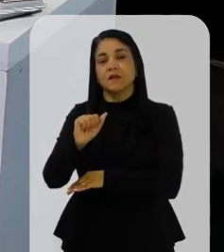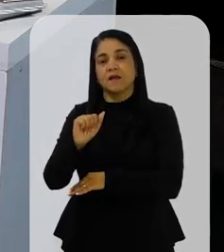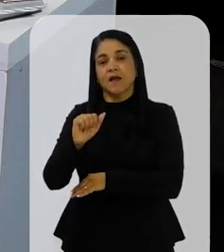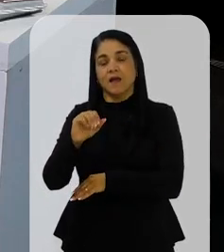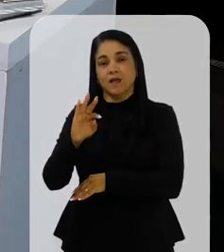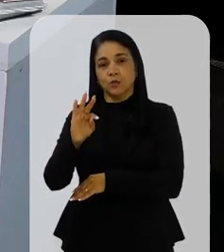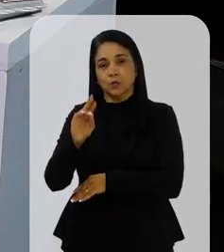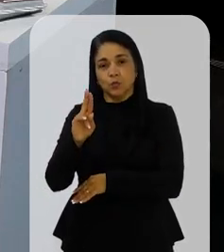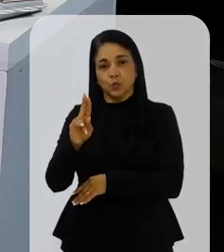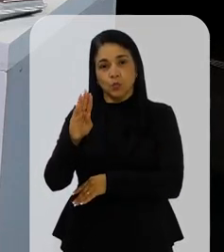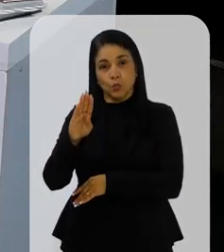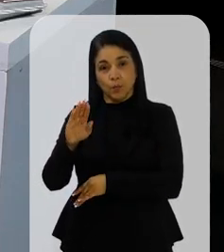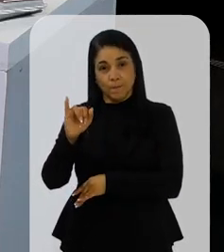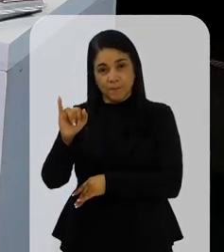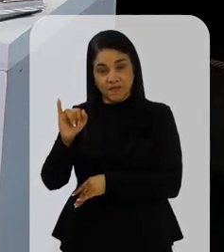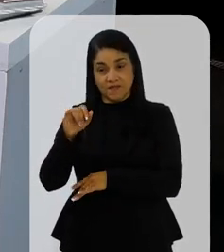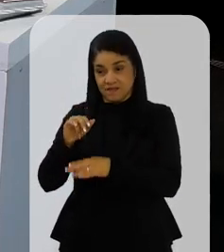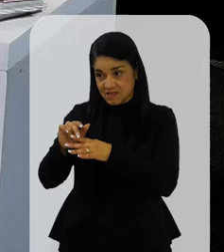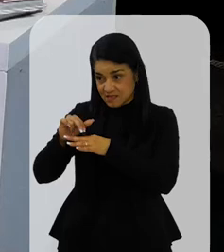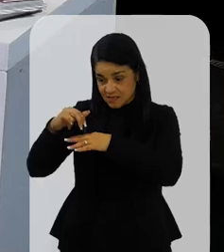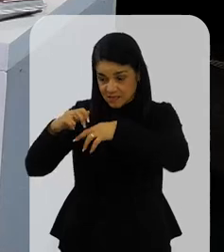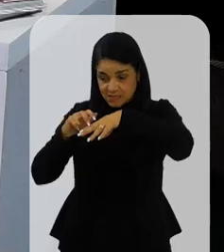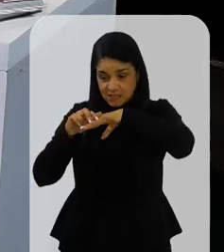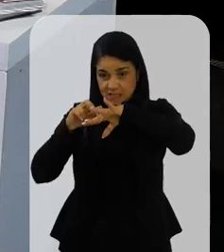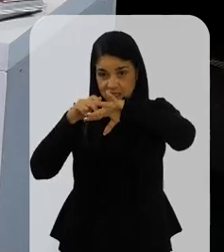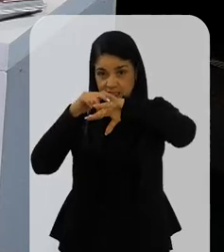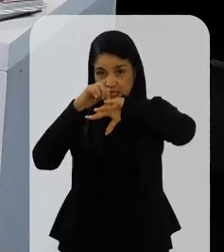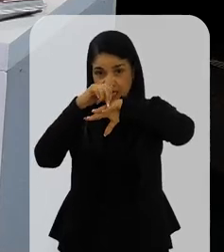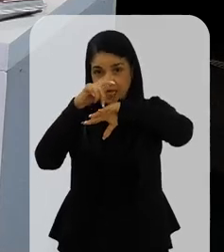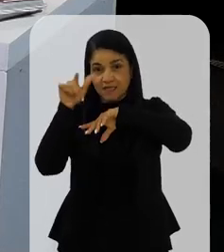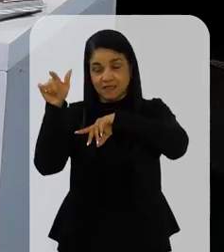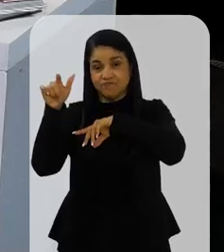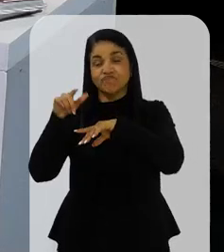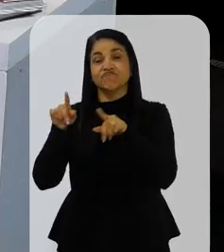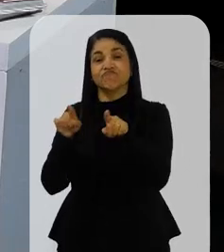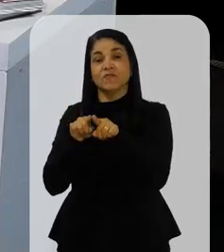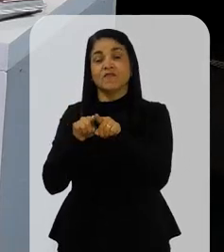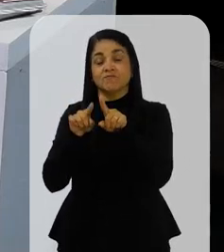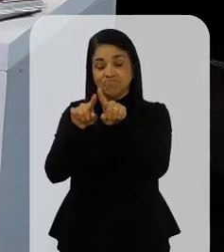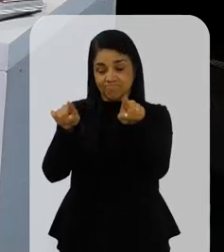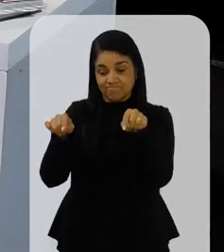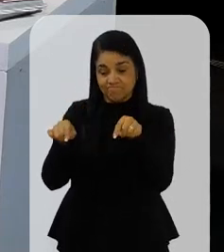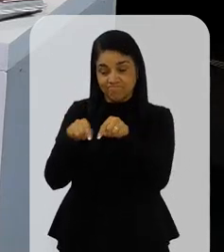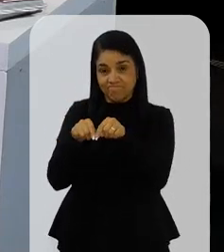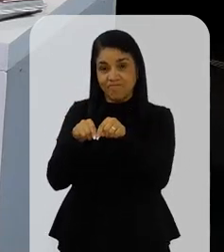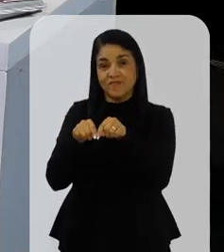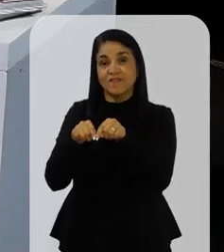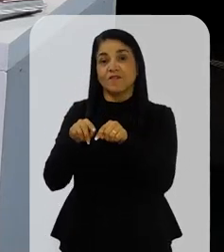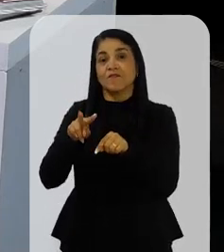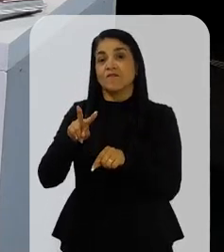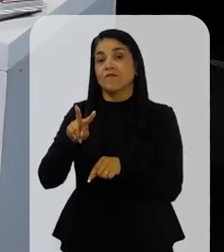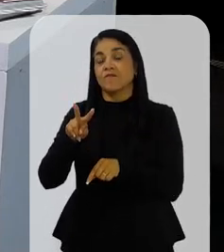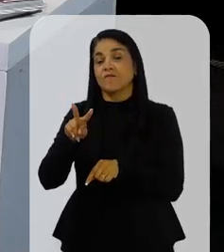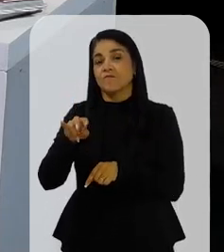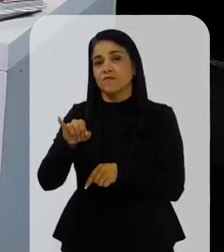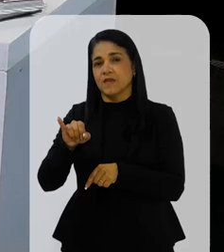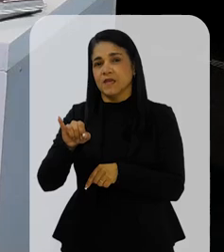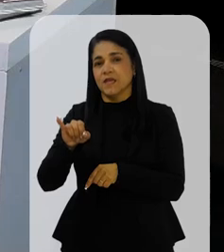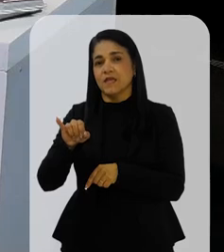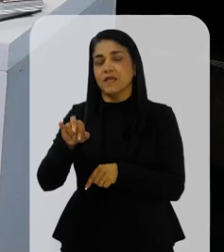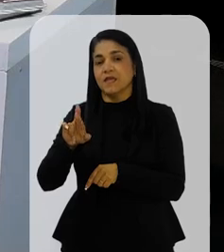no Catumbi. Aquela escada ali dava acesso ao ateliê do Viriato Ferreira. Olha, que time, hein? Que